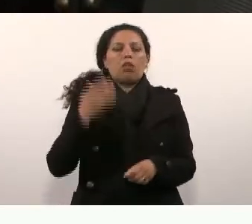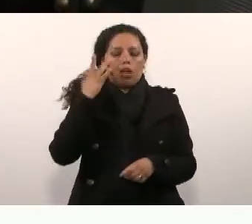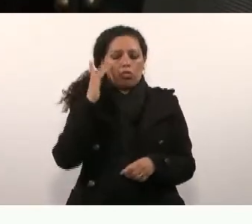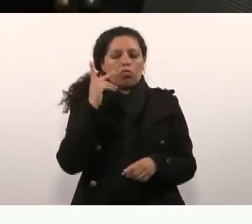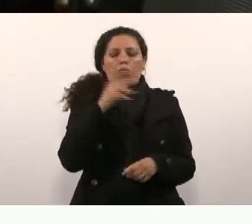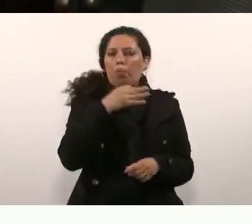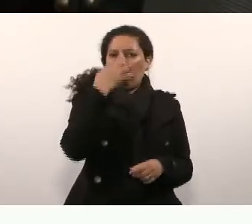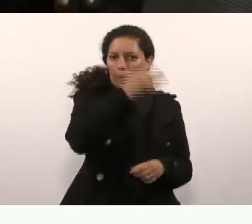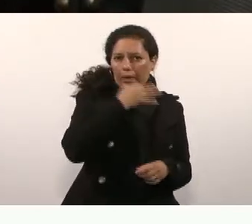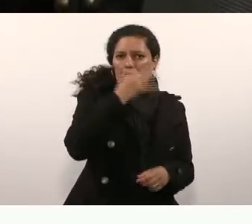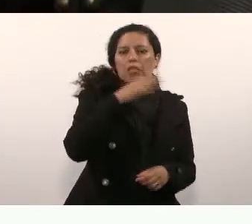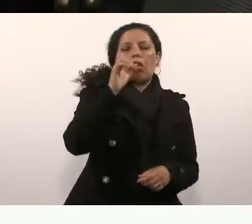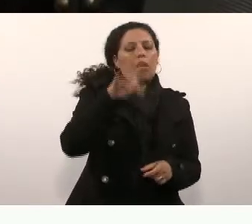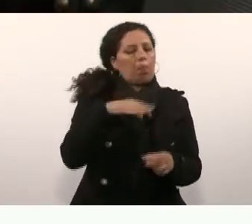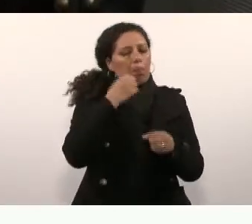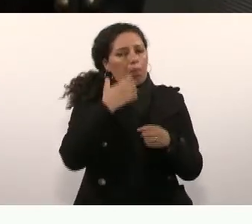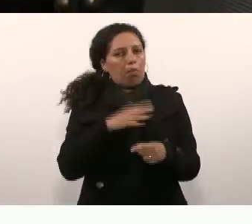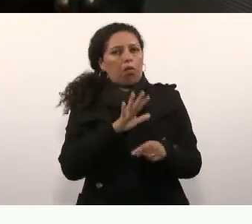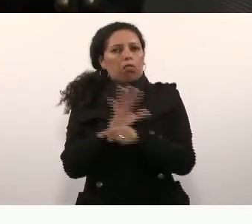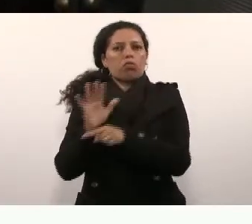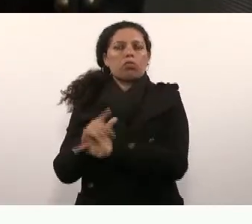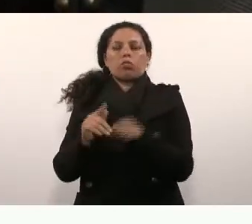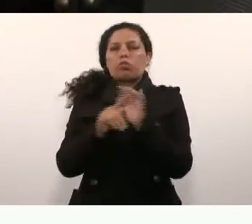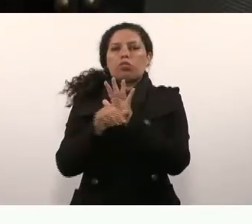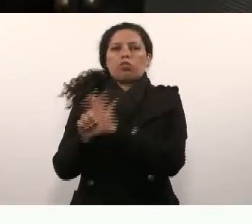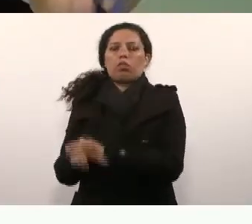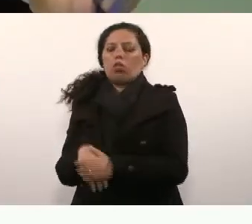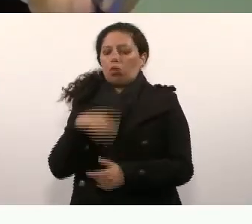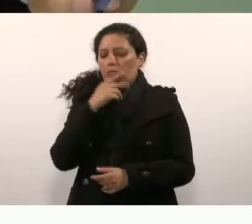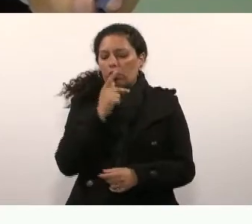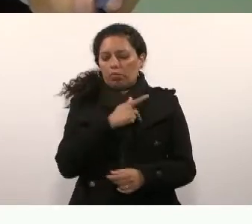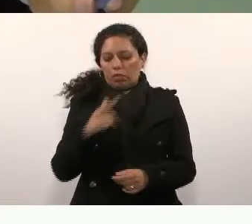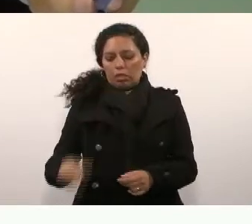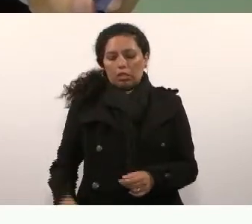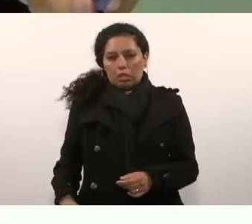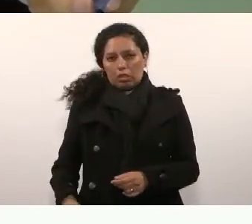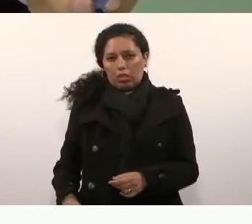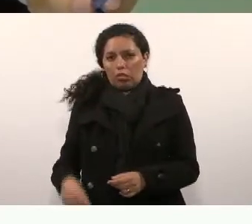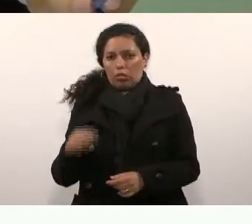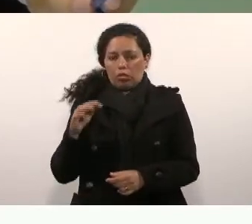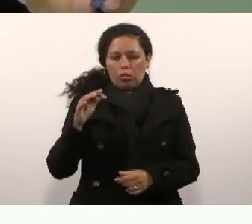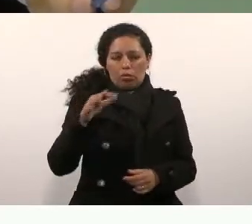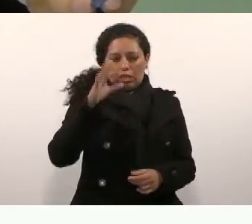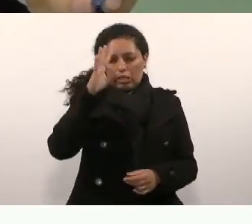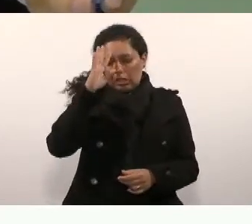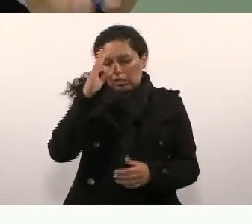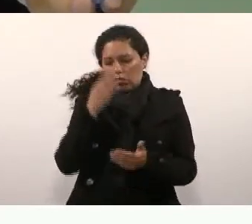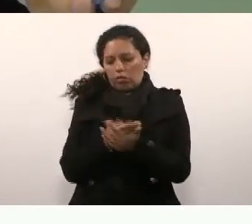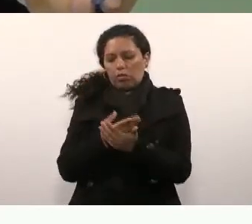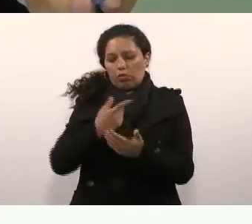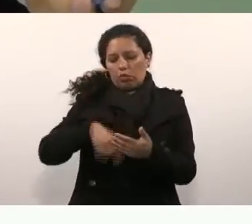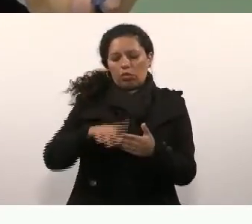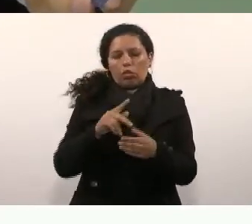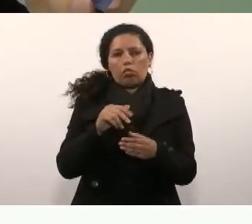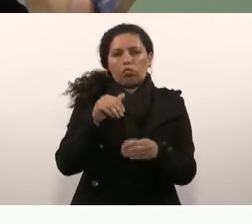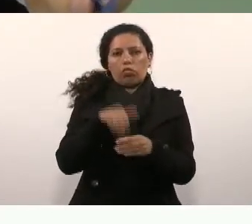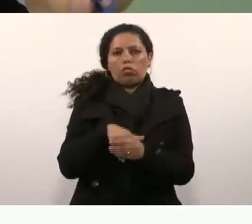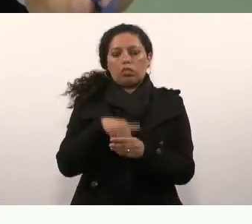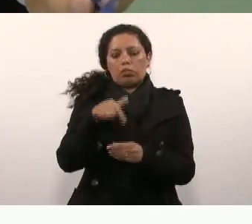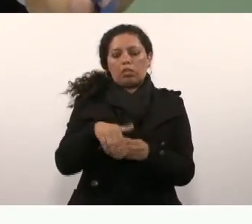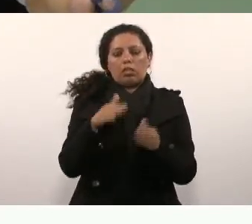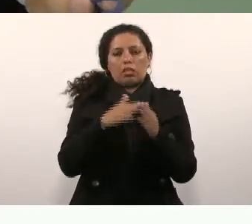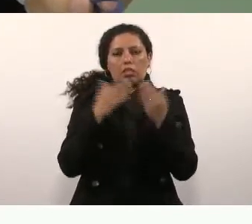é bastante favorável a esse projeto. Senhor presidente, eu tenho quase certeza que já votamos projeto na